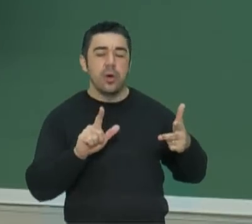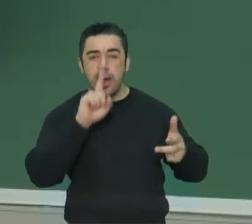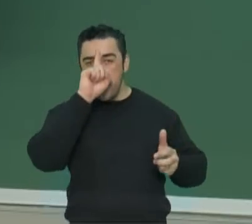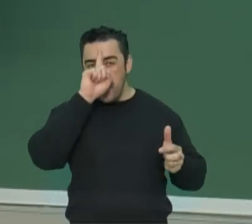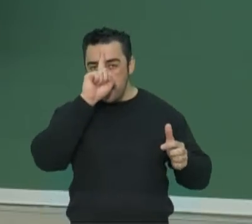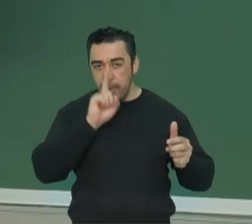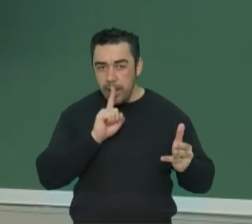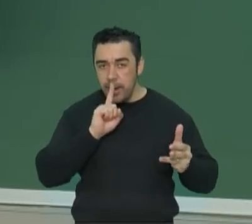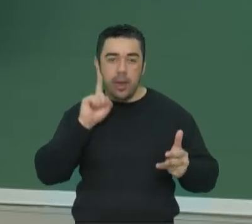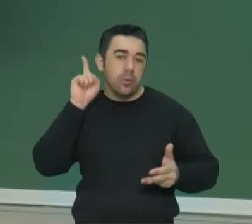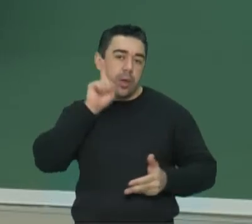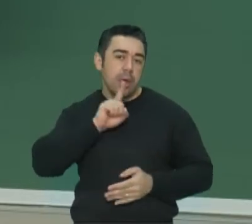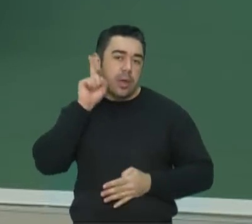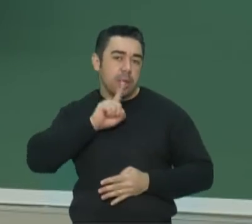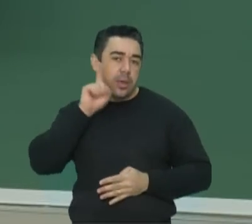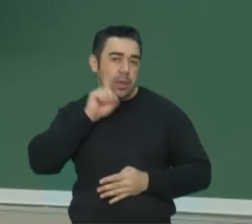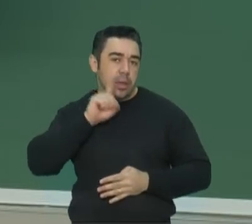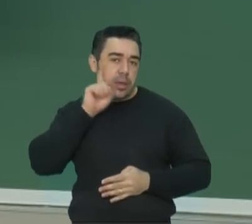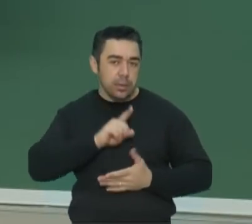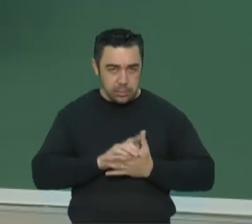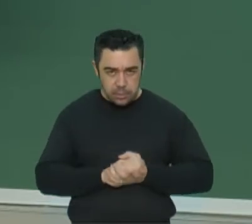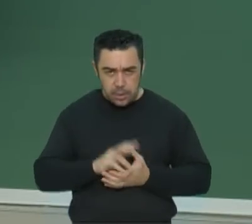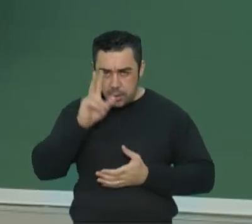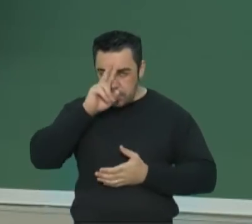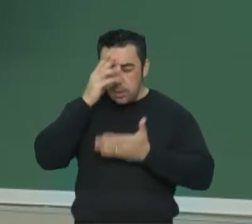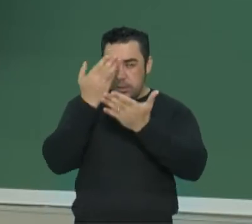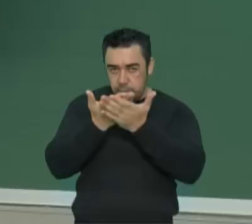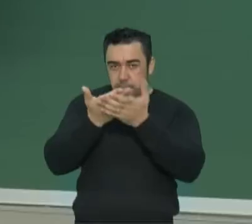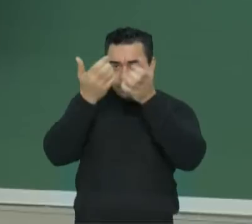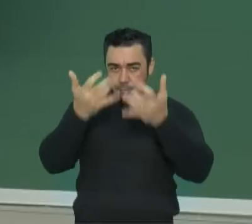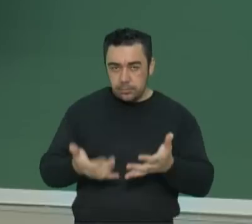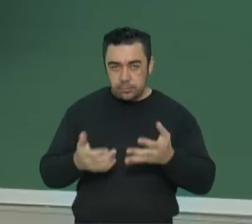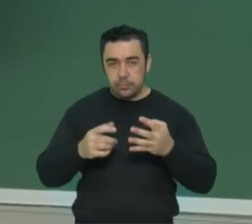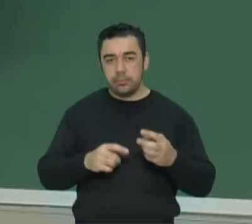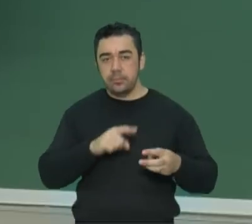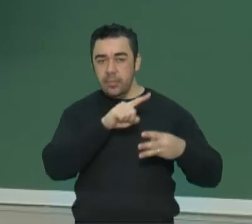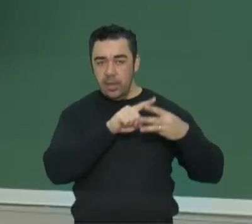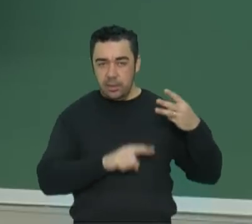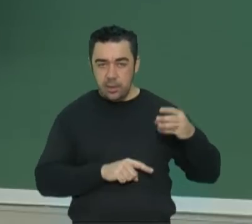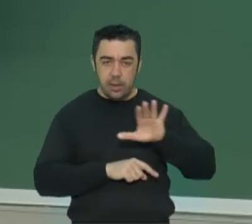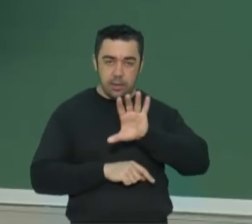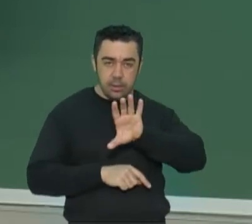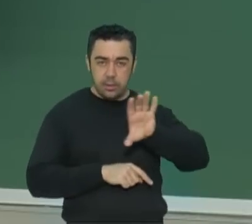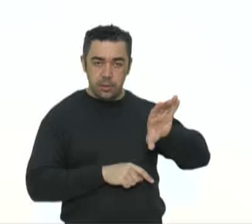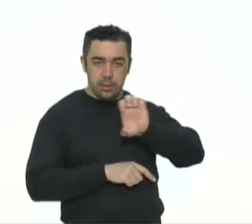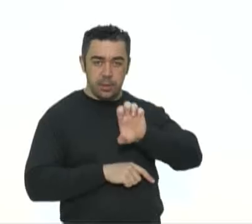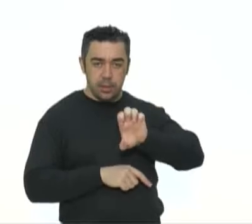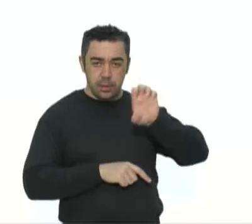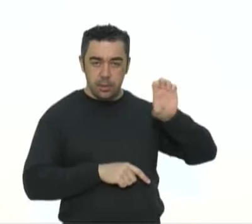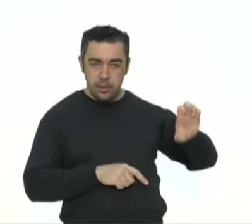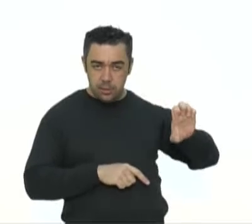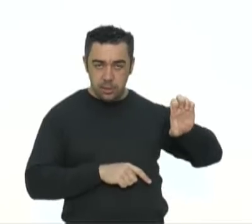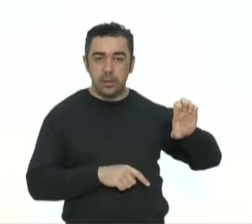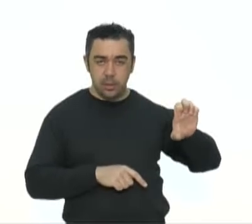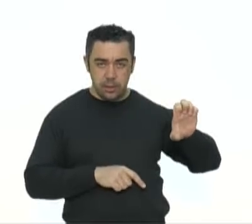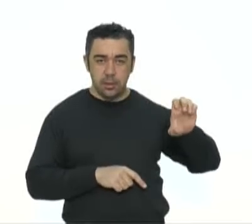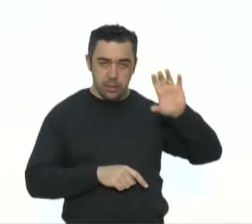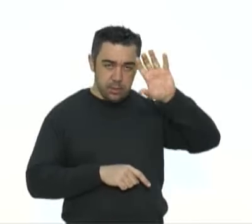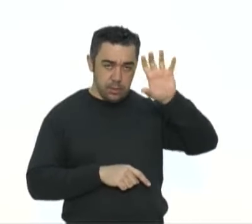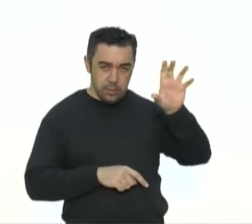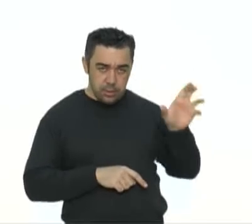amarelo. Lembra-se, nas aulas foi falado isso, essas 3 zonas mais aqui ao lado esquerdo, do